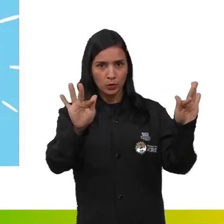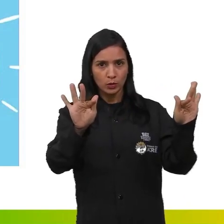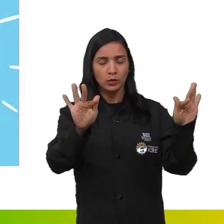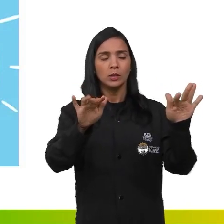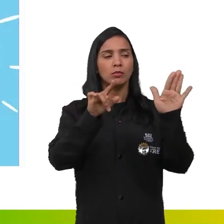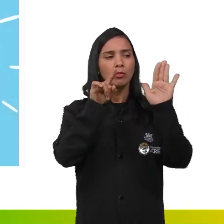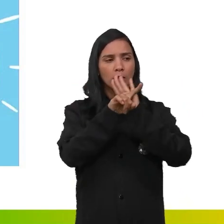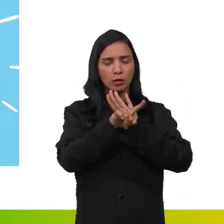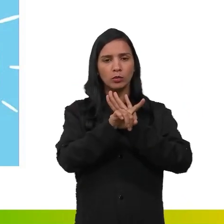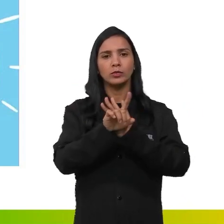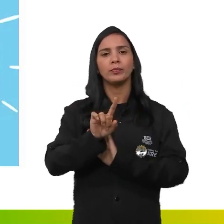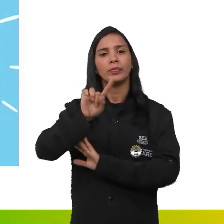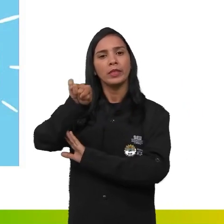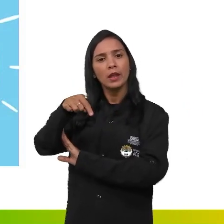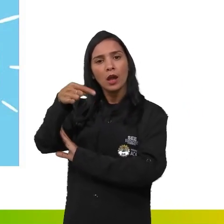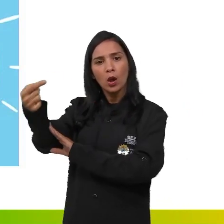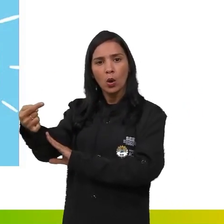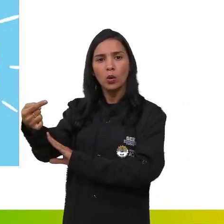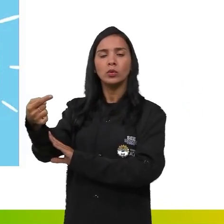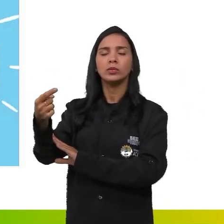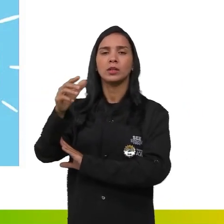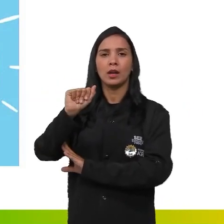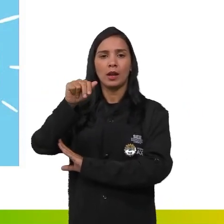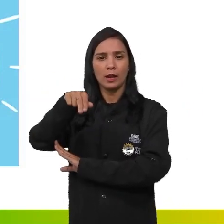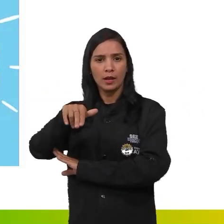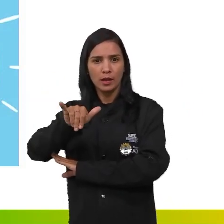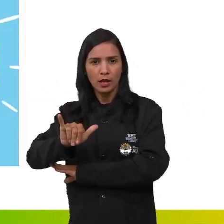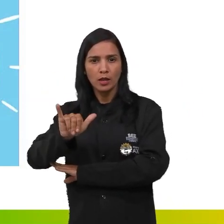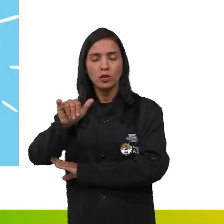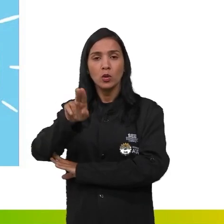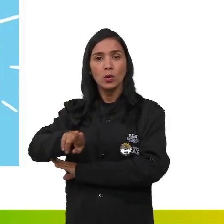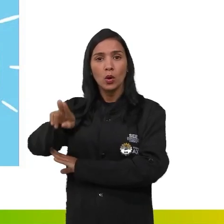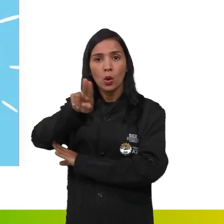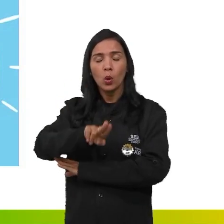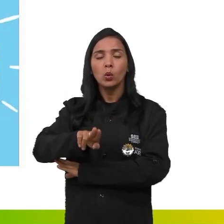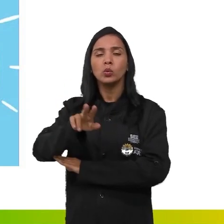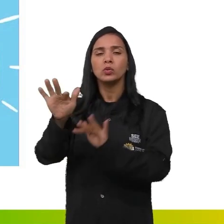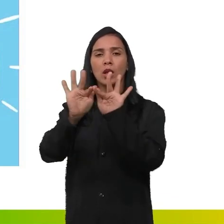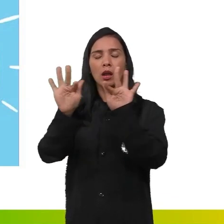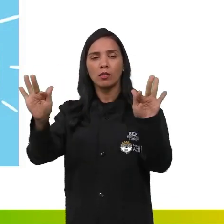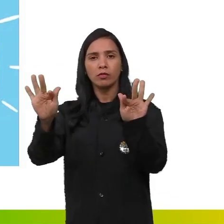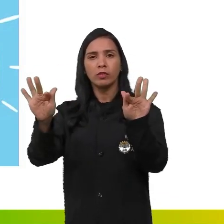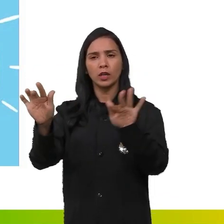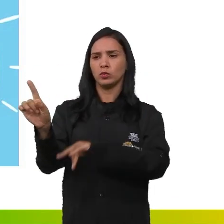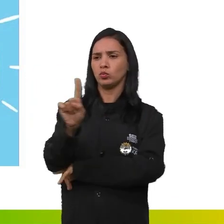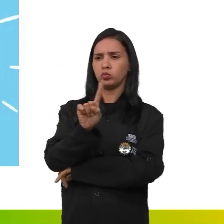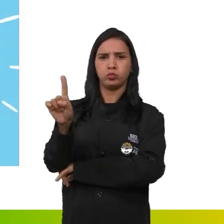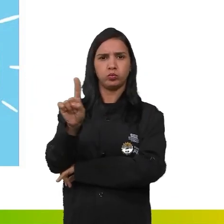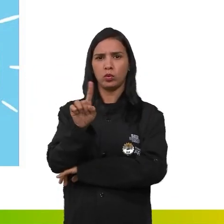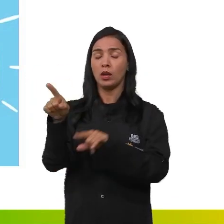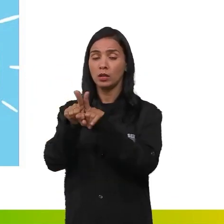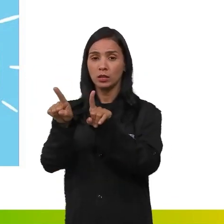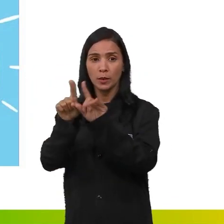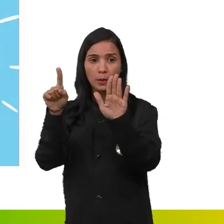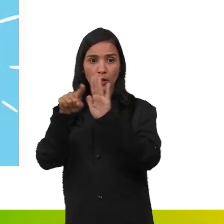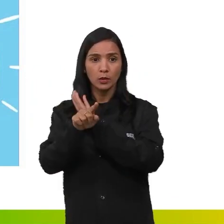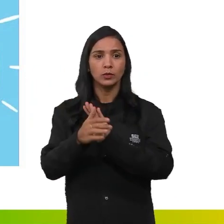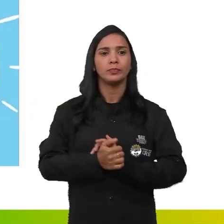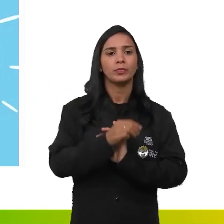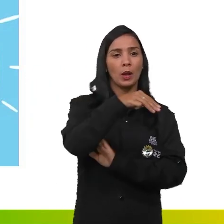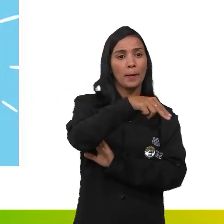Much e many traduzem-se como muito ou muita, muitos,